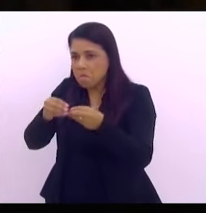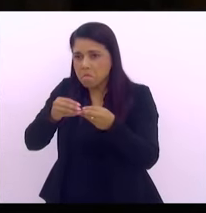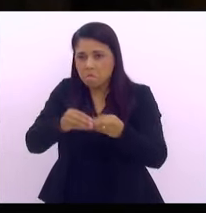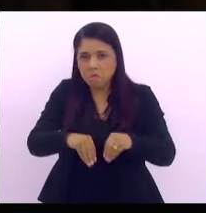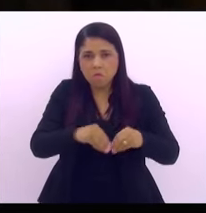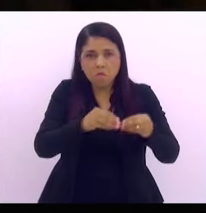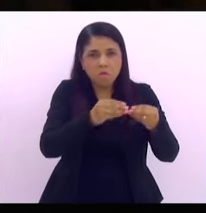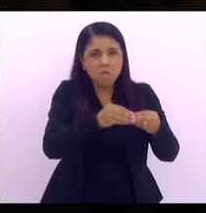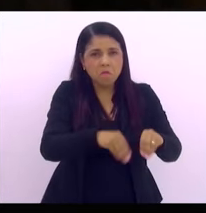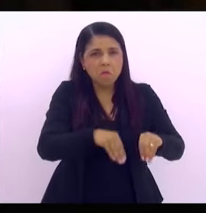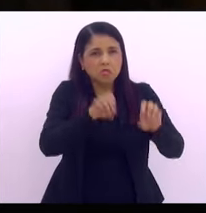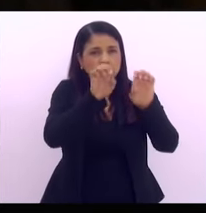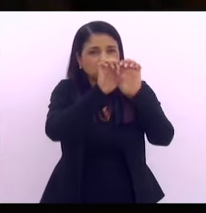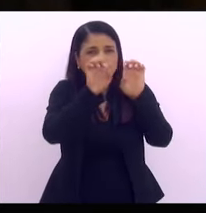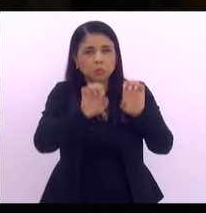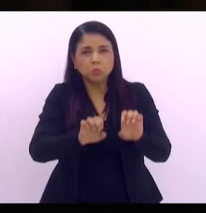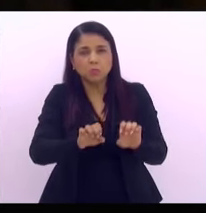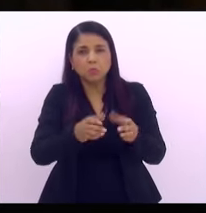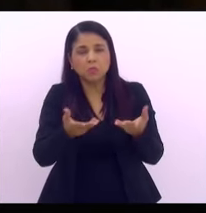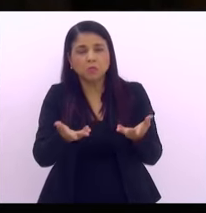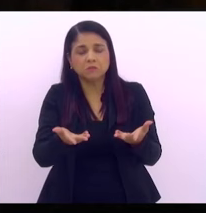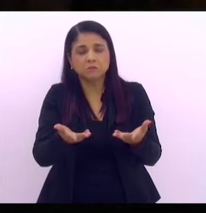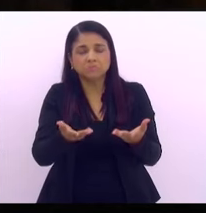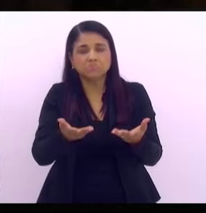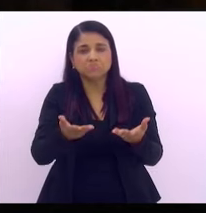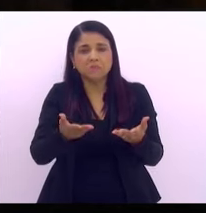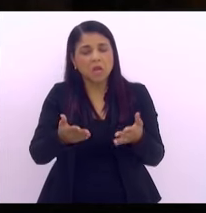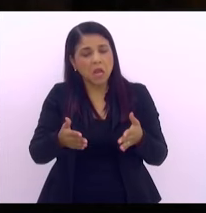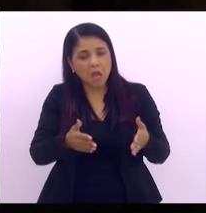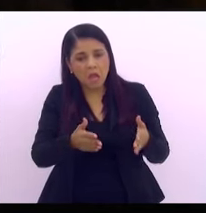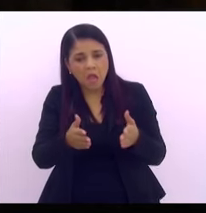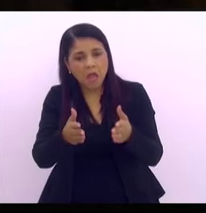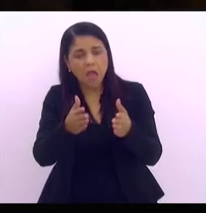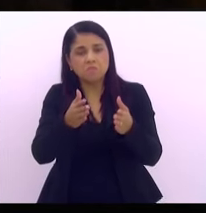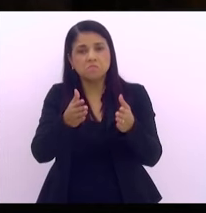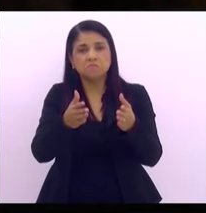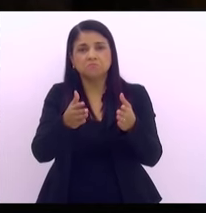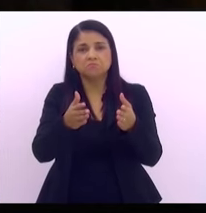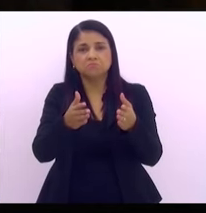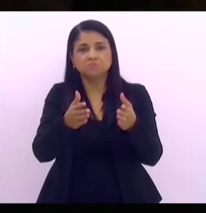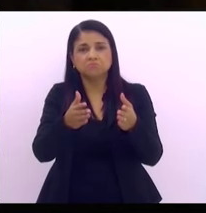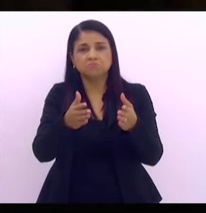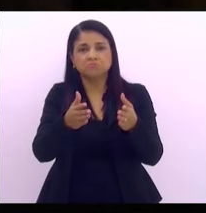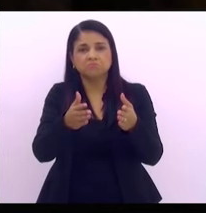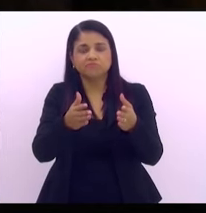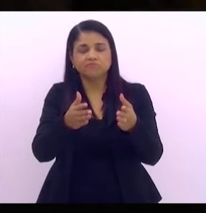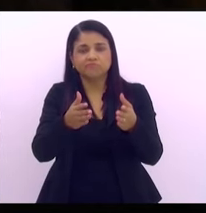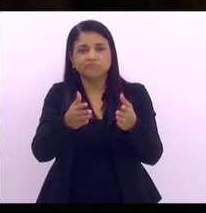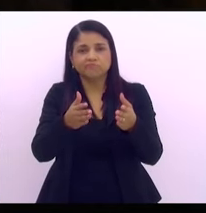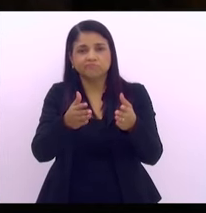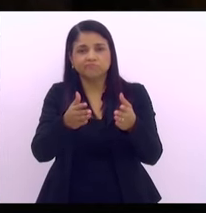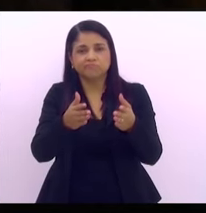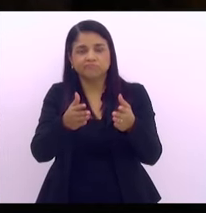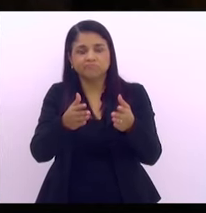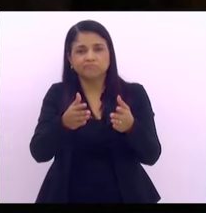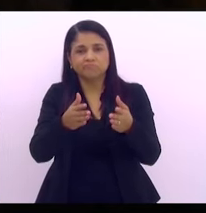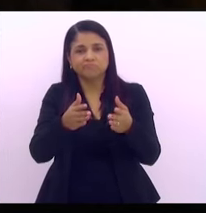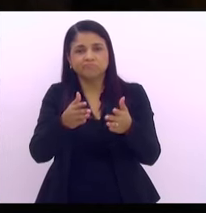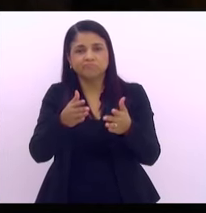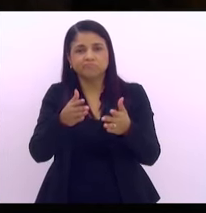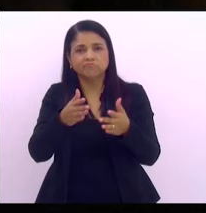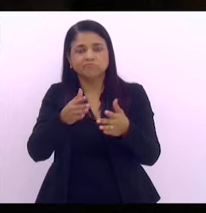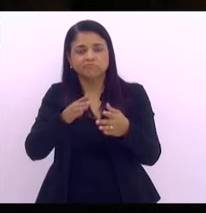estrutura, e se caminhando ali à beira de um precipício,